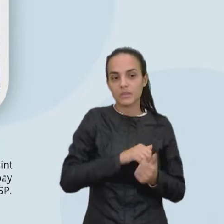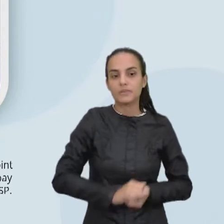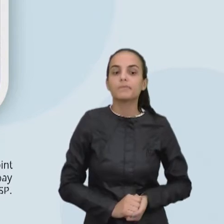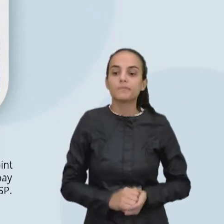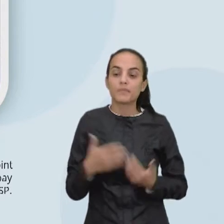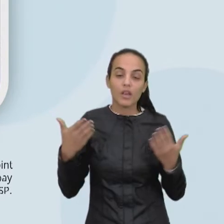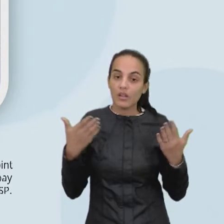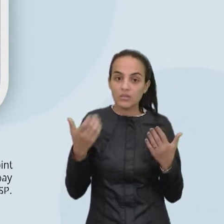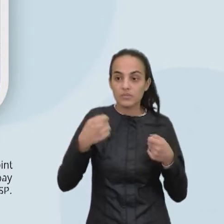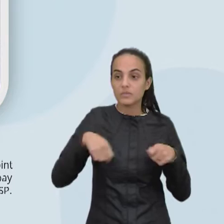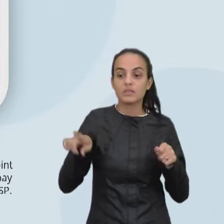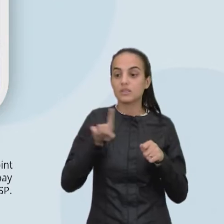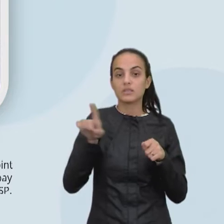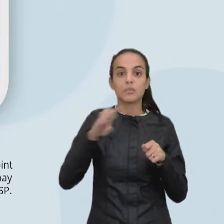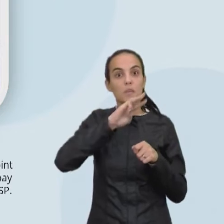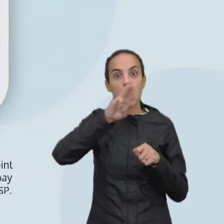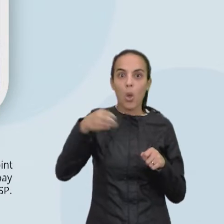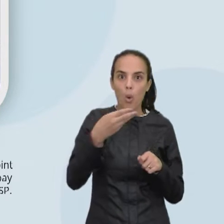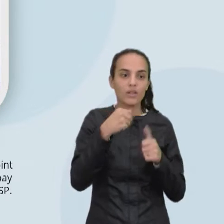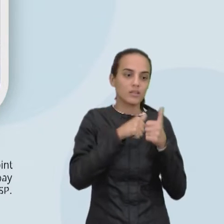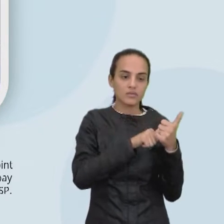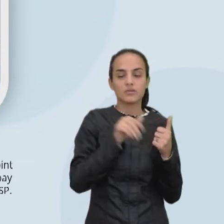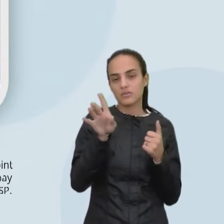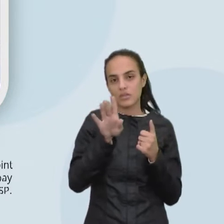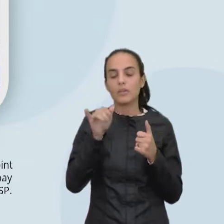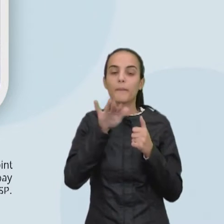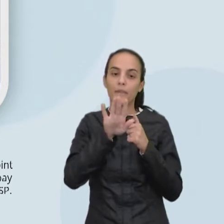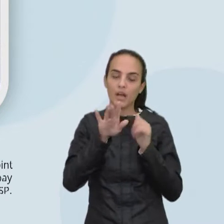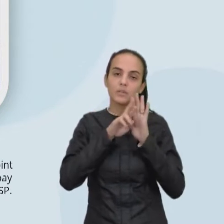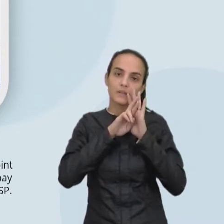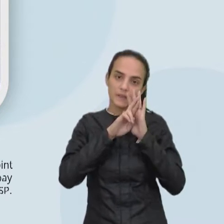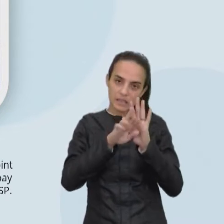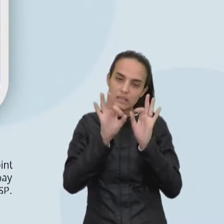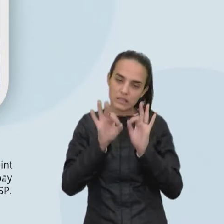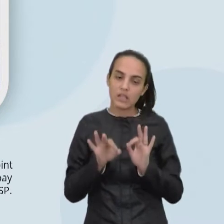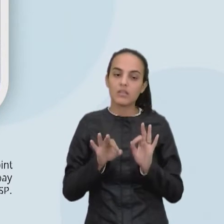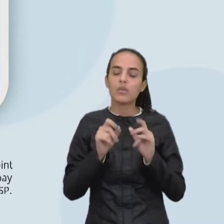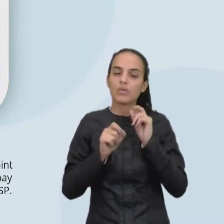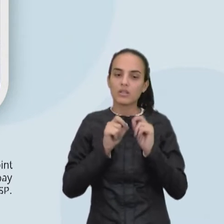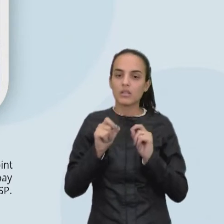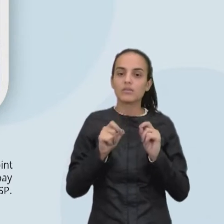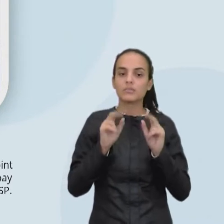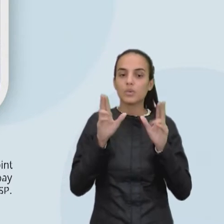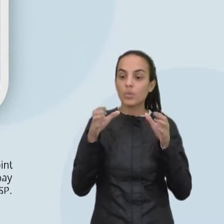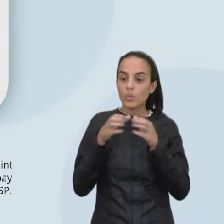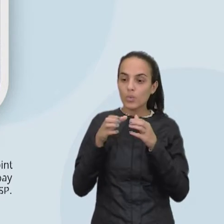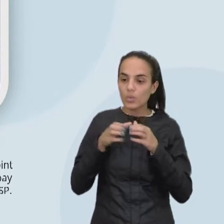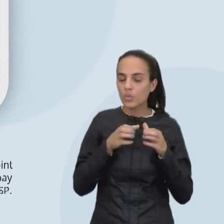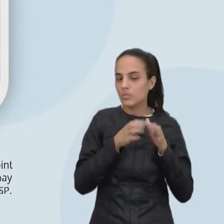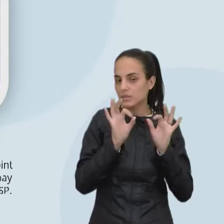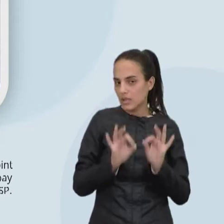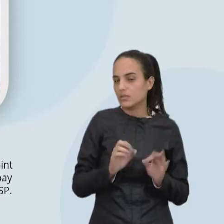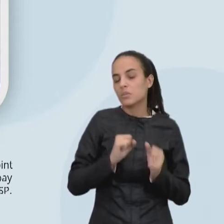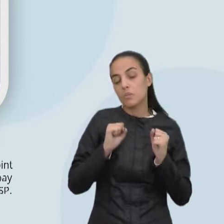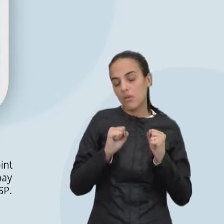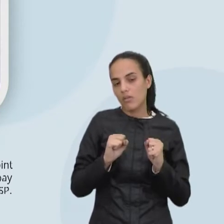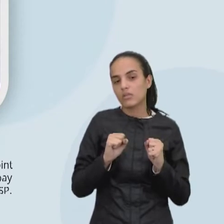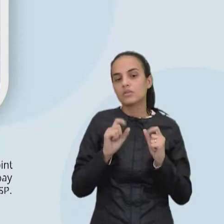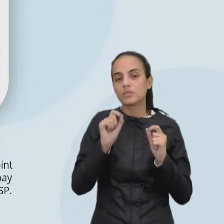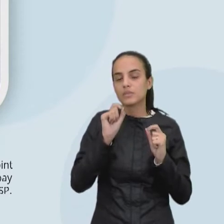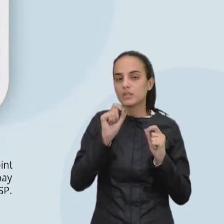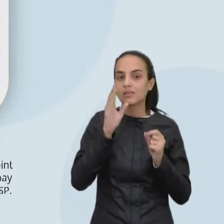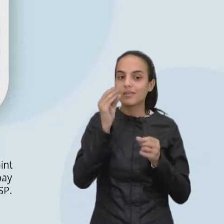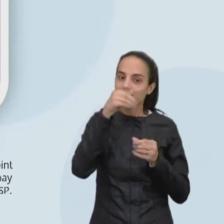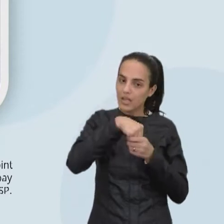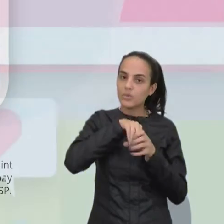não é necessário ter milhões de seguidores, mas uma referência para determinado grupo. Então, pode ser que dentro